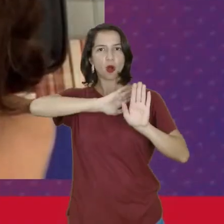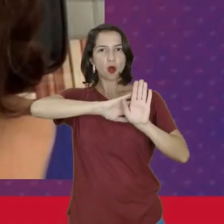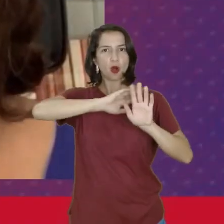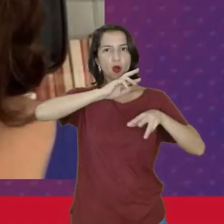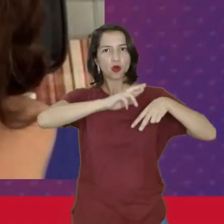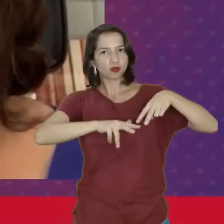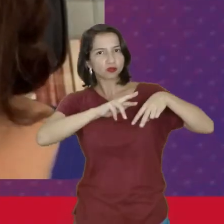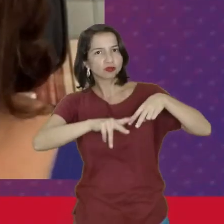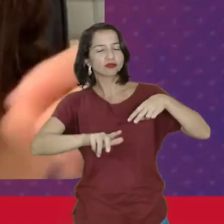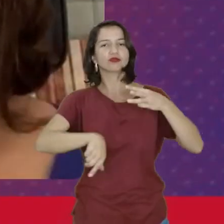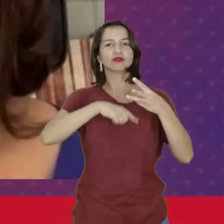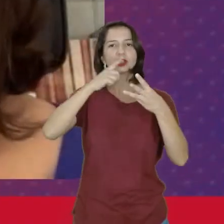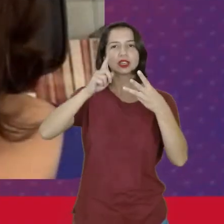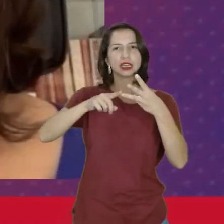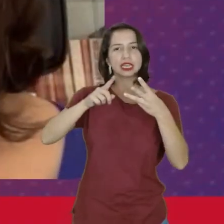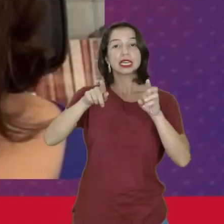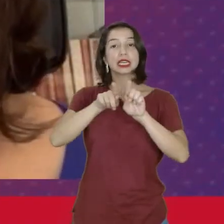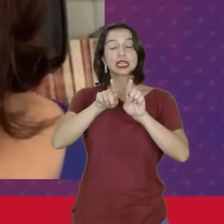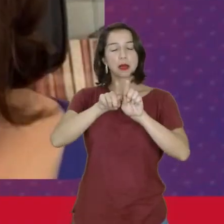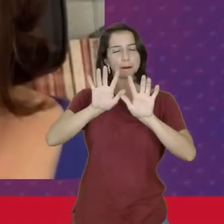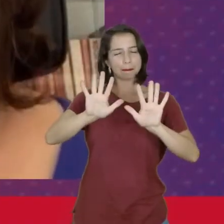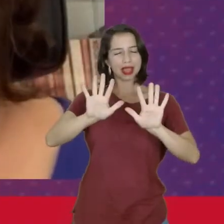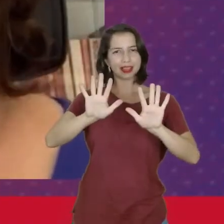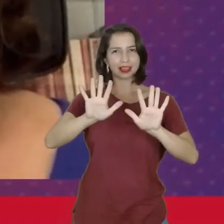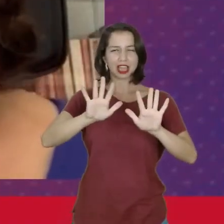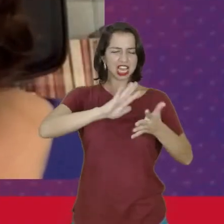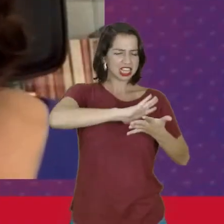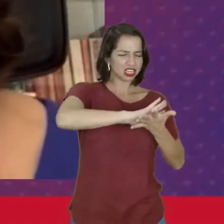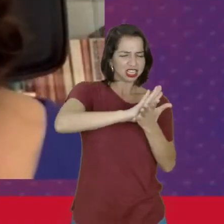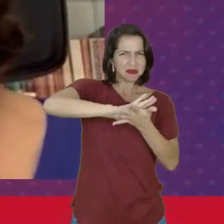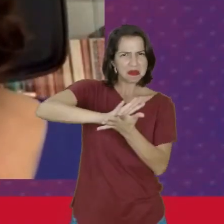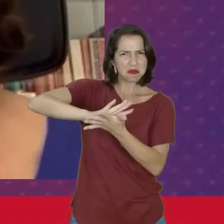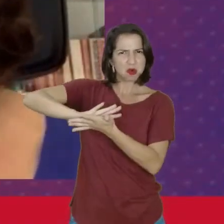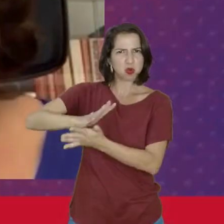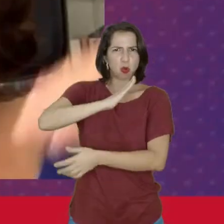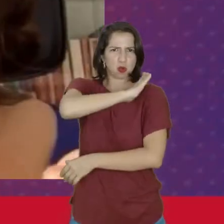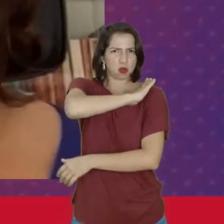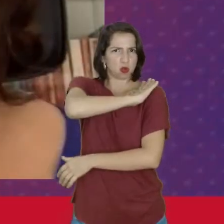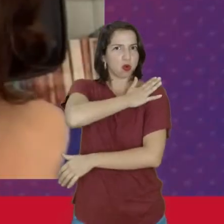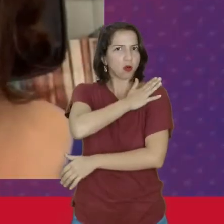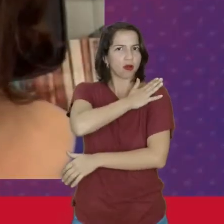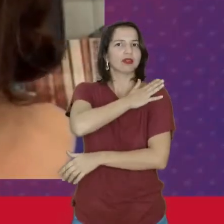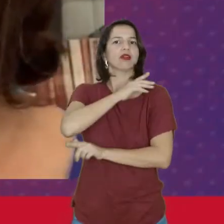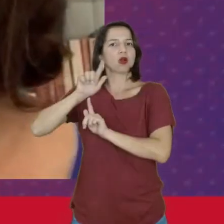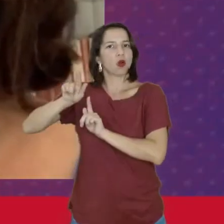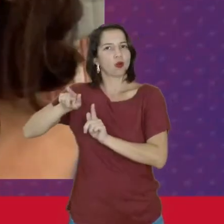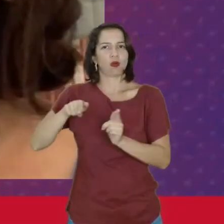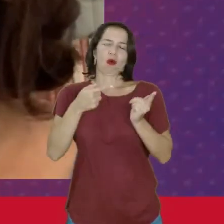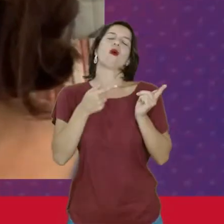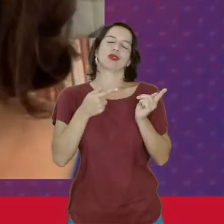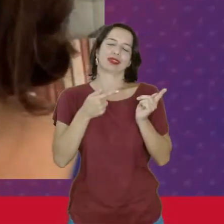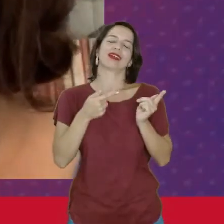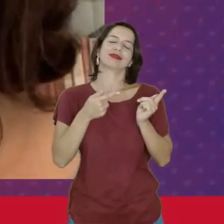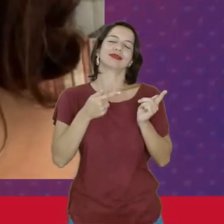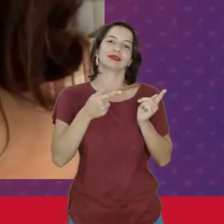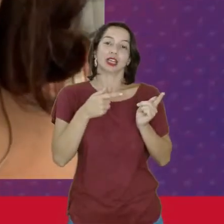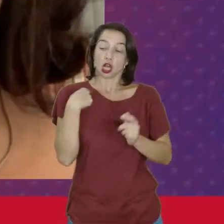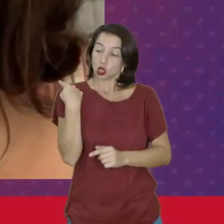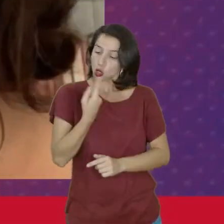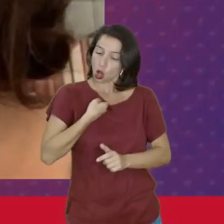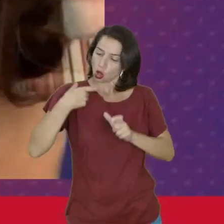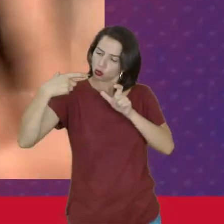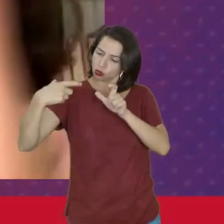discriminação racial e racismo. É preciso que nós defendamos os direitos humanos e a superação de todas